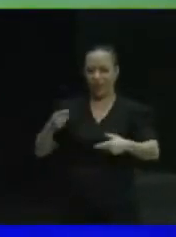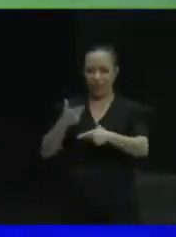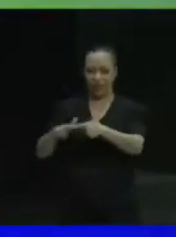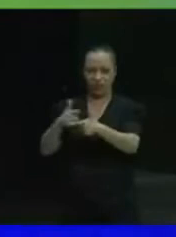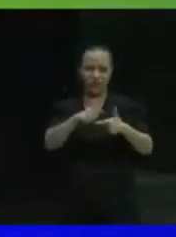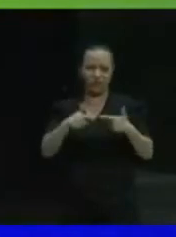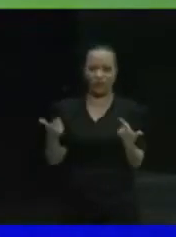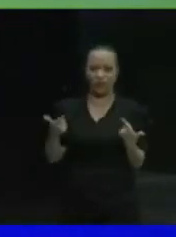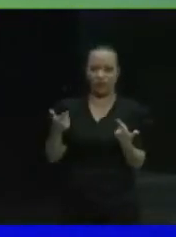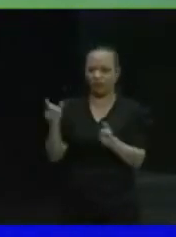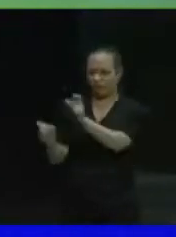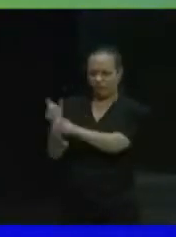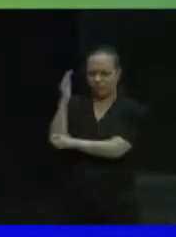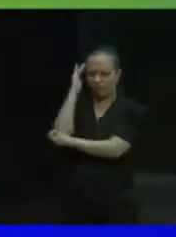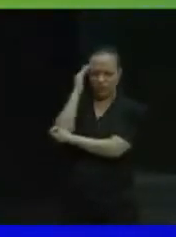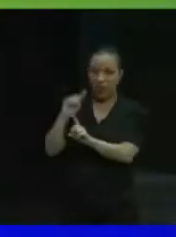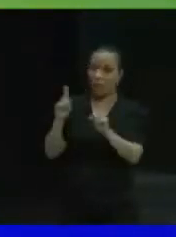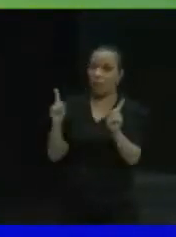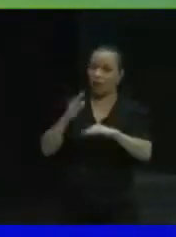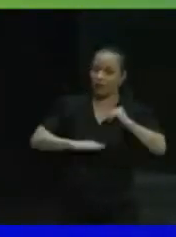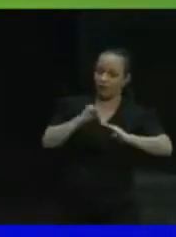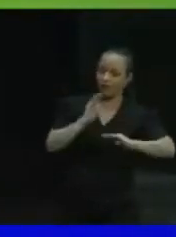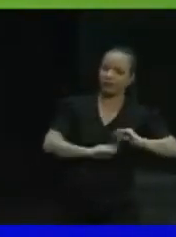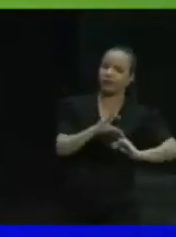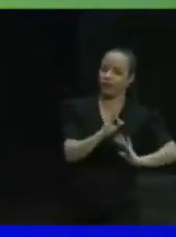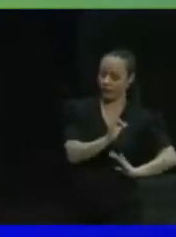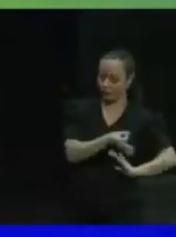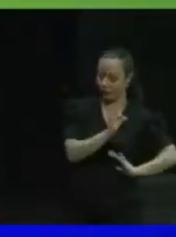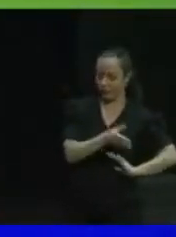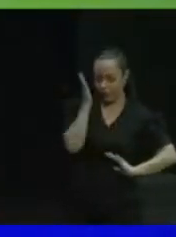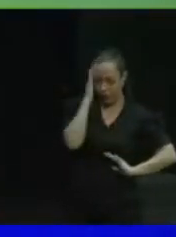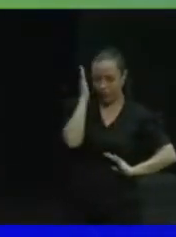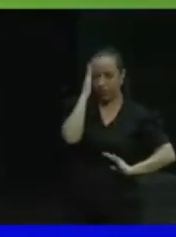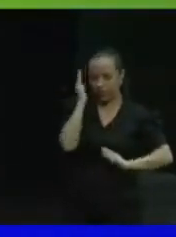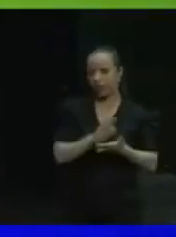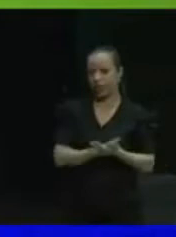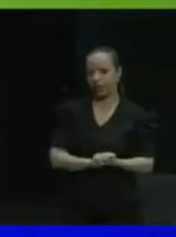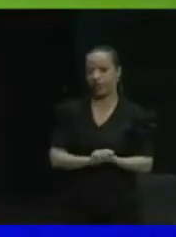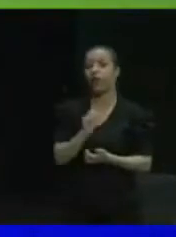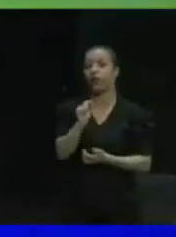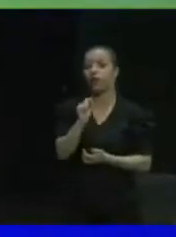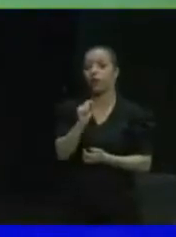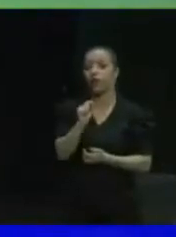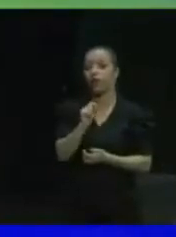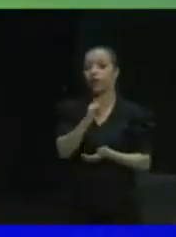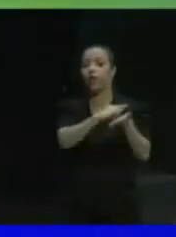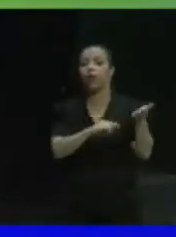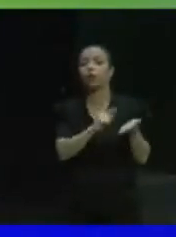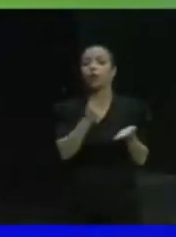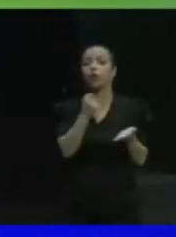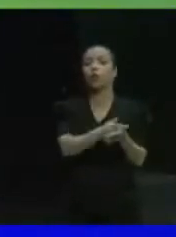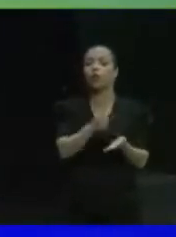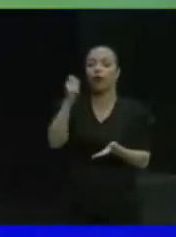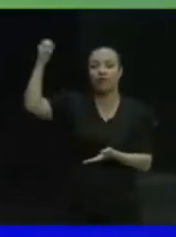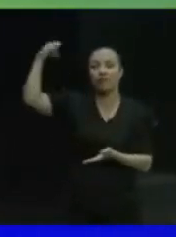mas que, na prática, todo mundo sabe que significa que a conta de luz vai ficar mais cara, para alguém ganhar